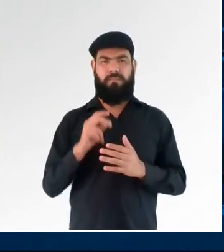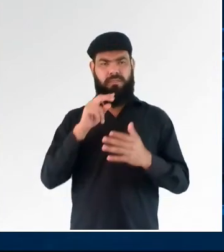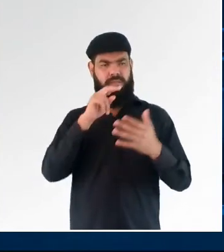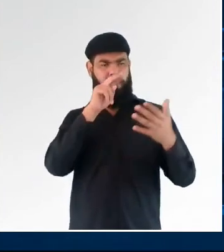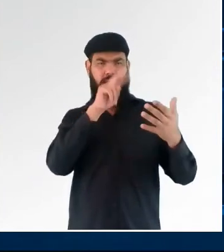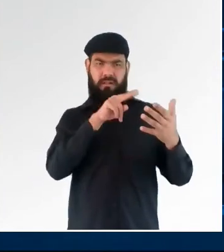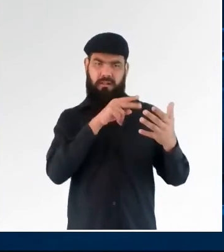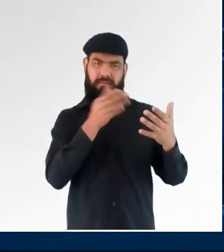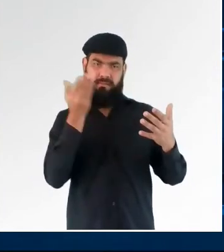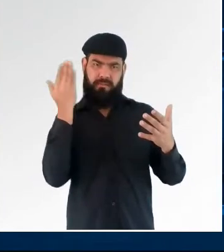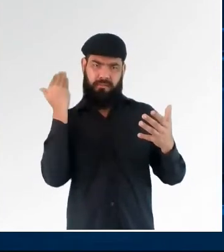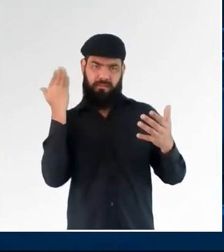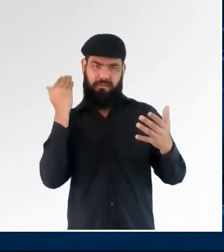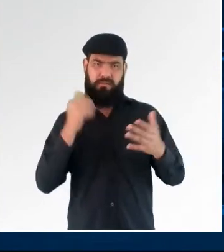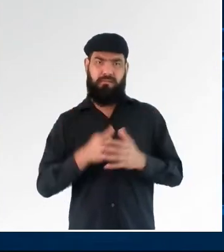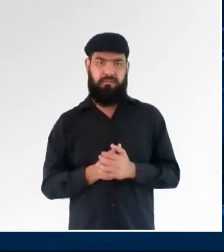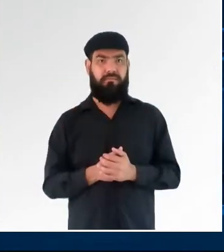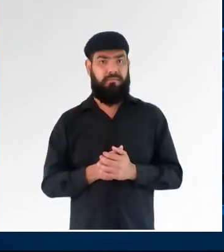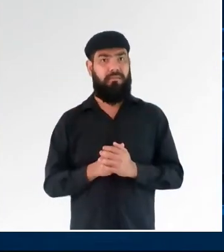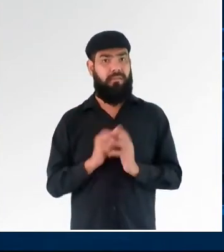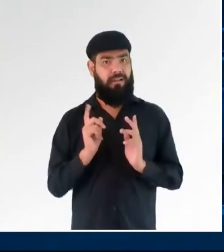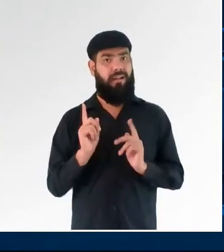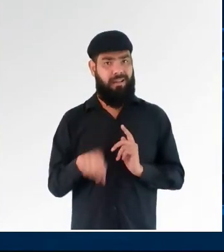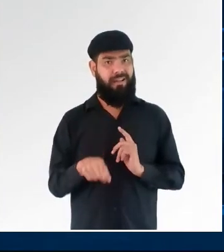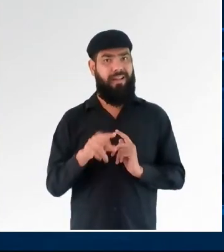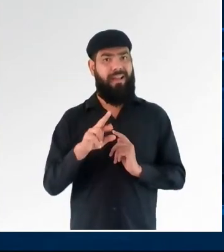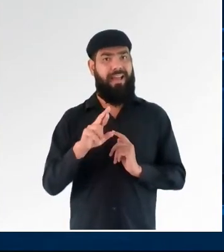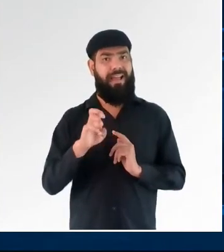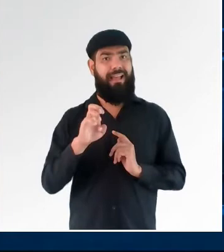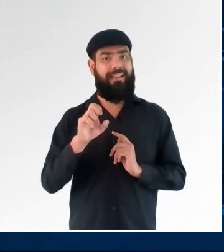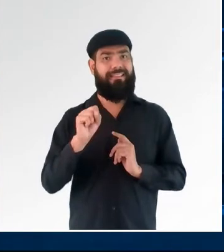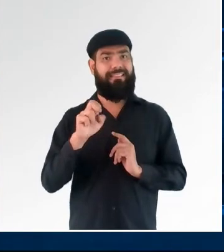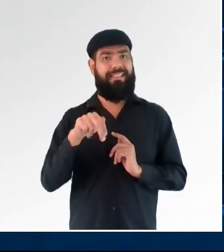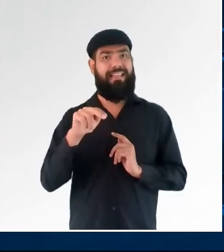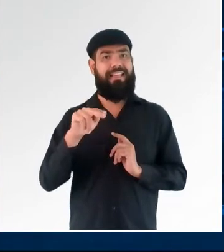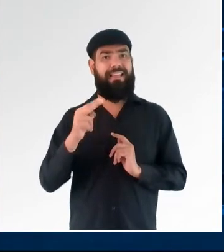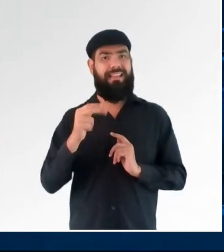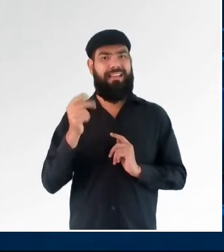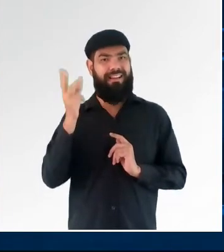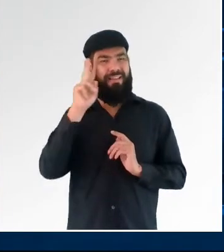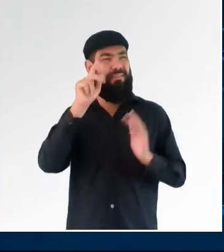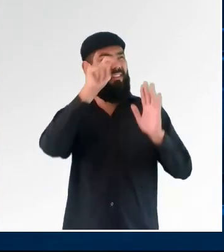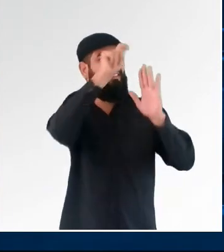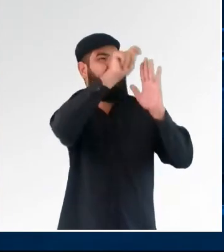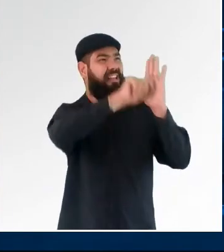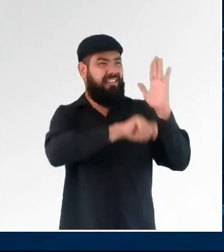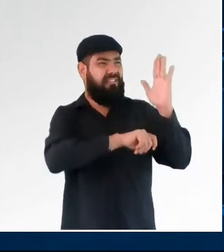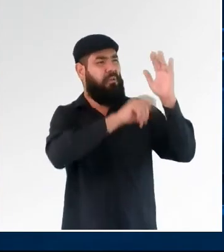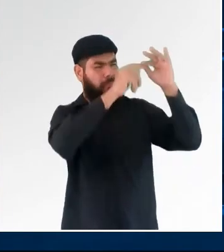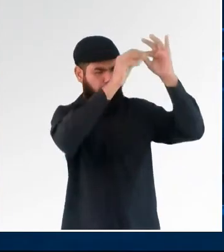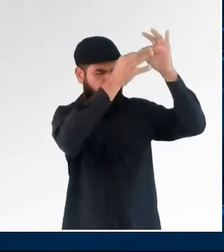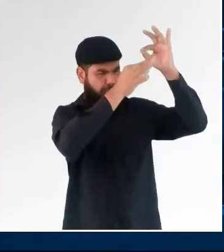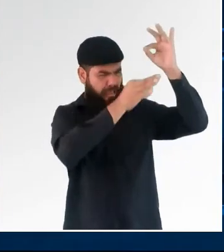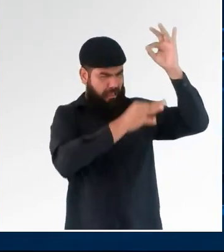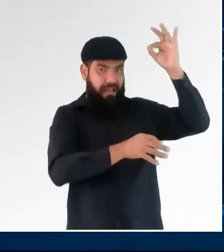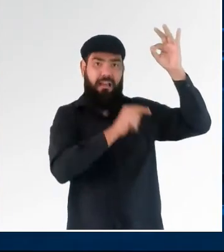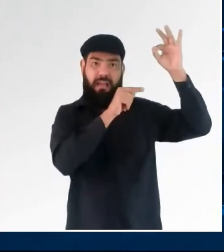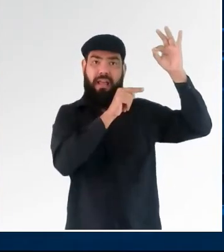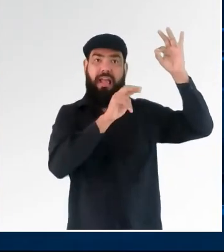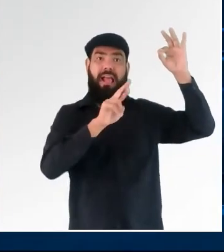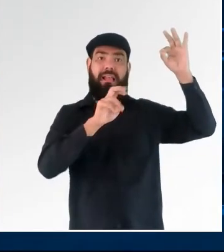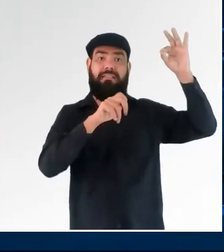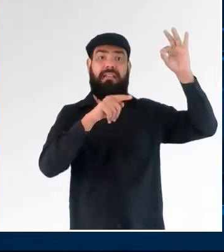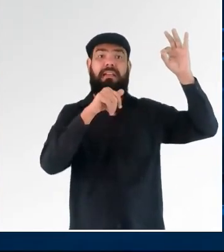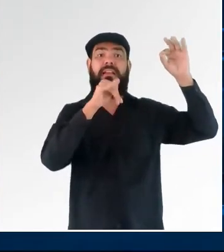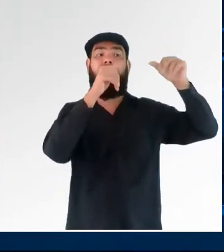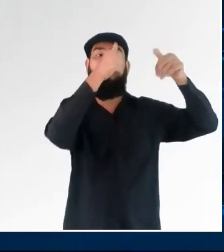uma resenha, né? Um texto crítico. Ele vai fazer uma análise sobre um livro, como era o texto anterior. Ele fez uma análise sobre